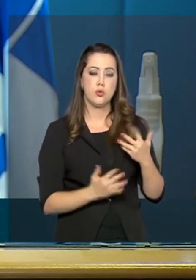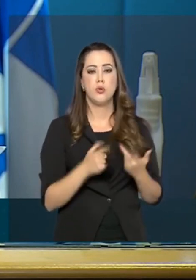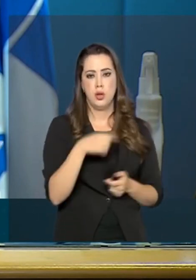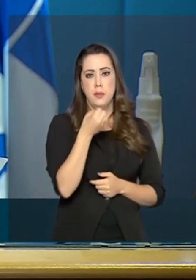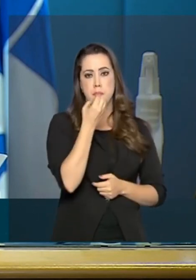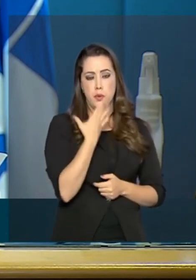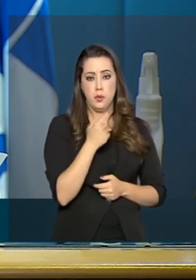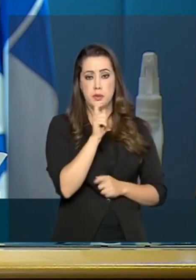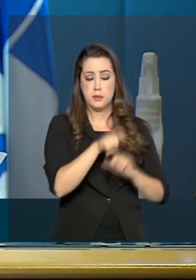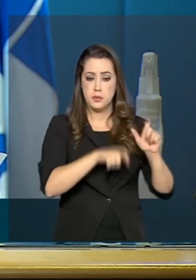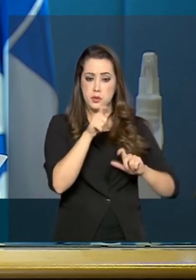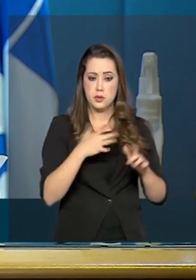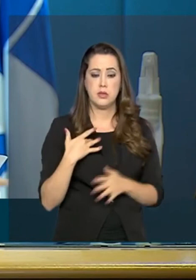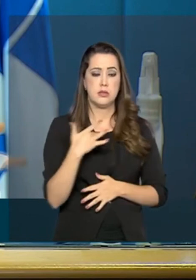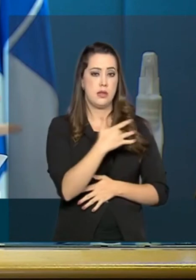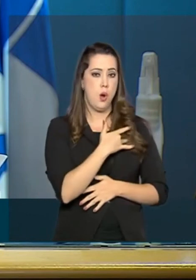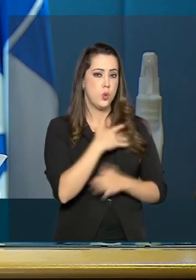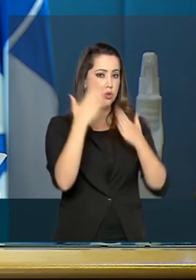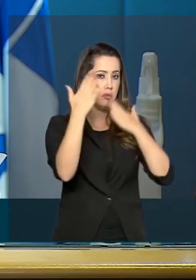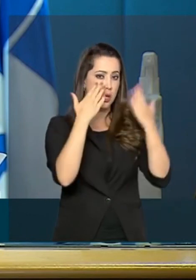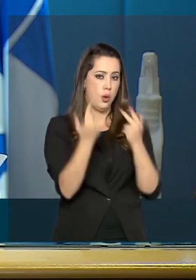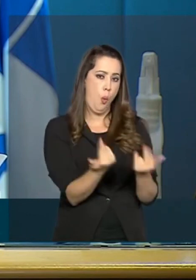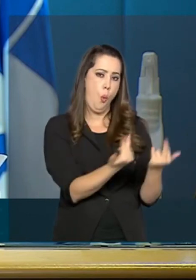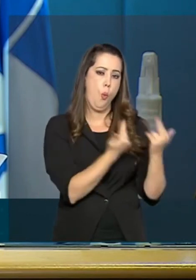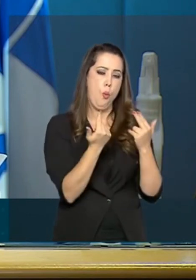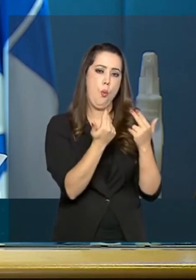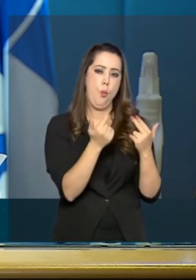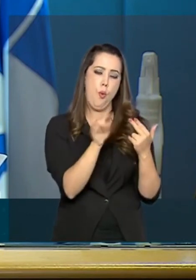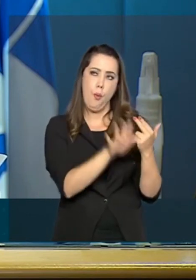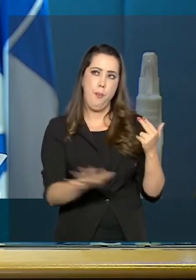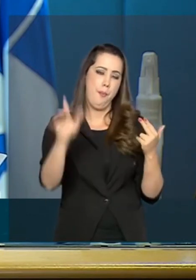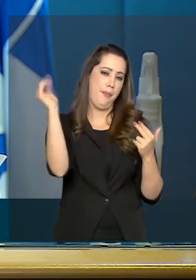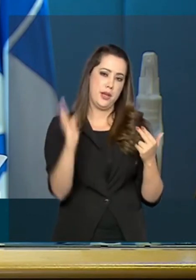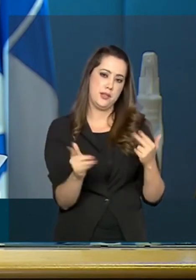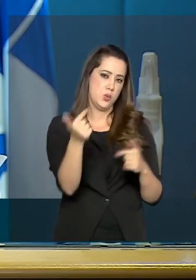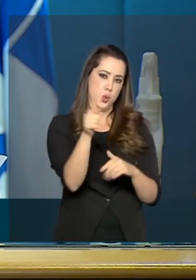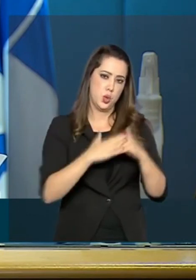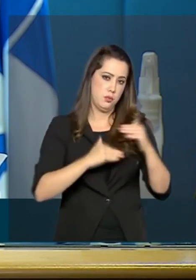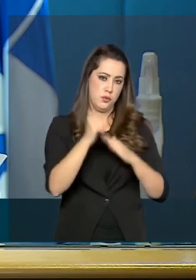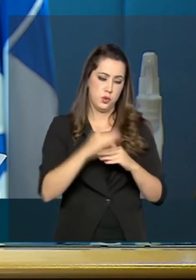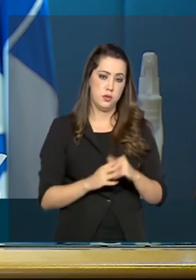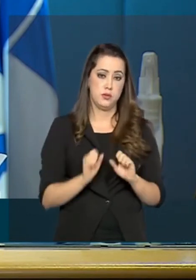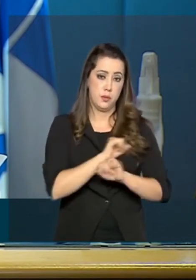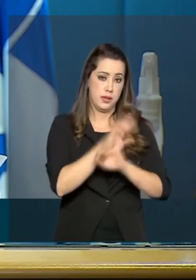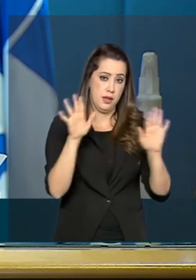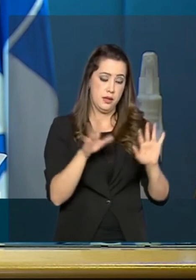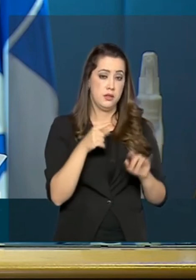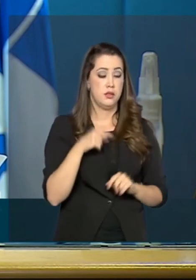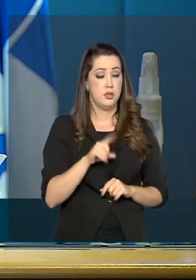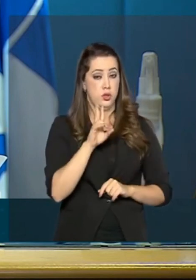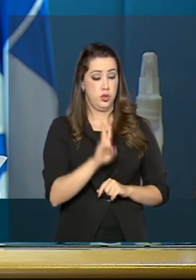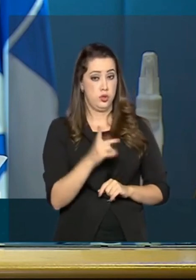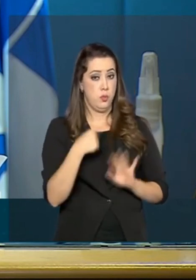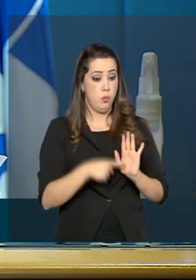Essas pessoas têm uma saúde mental semelhante à média da população brasileira. Então, para ficar claro, foram apresentados